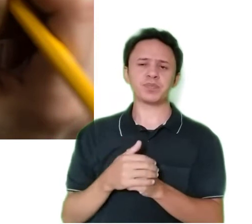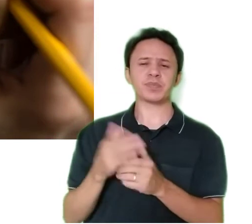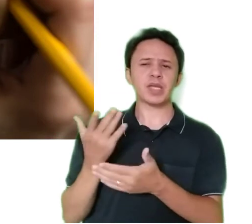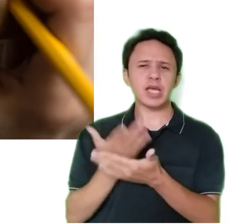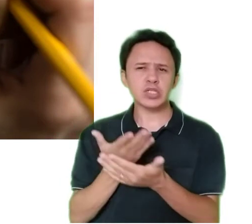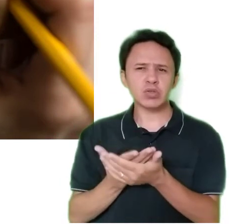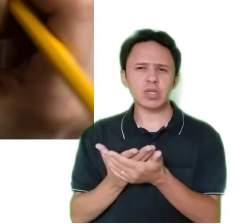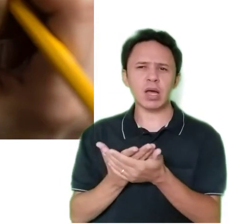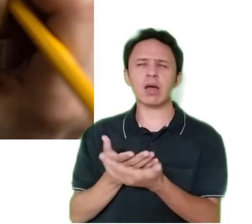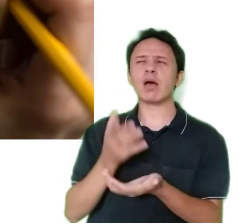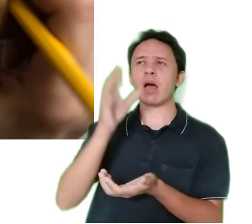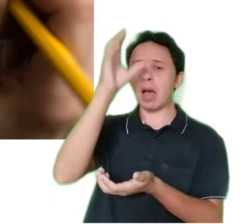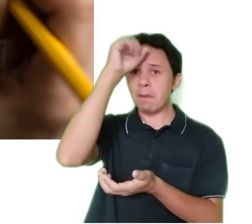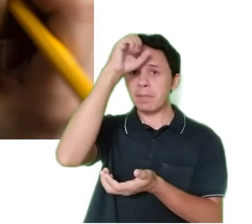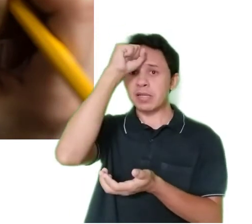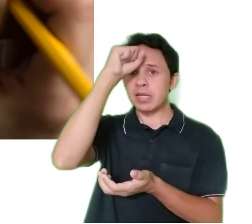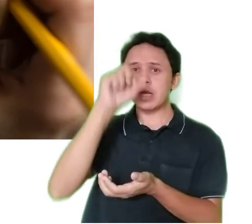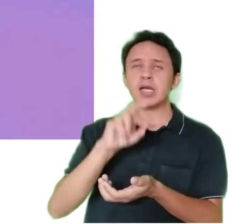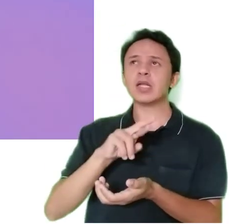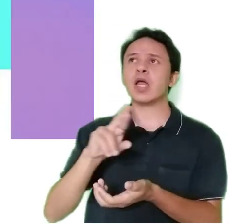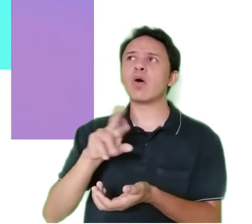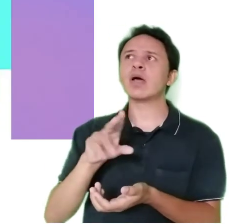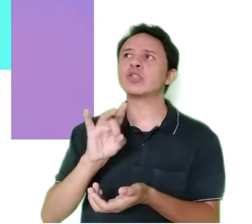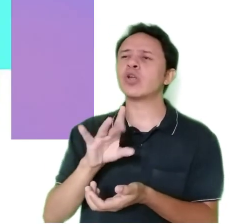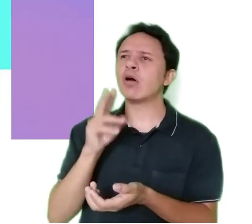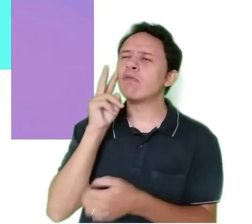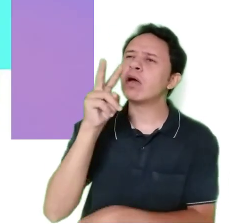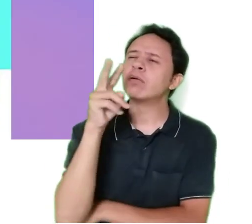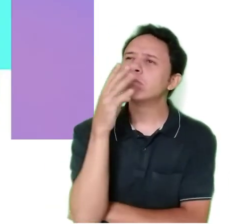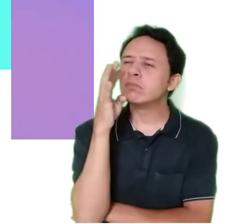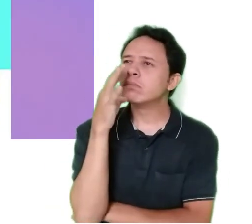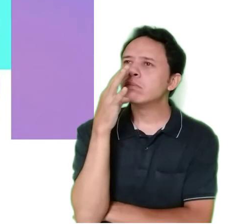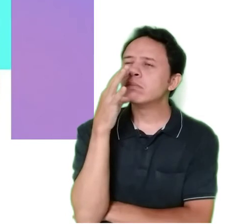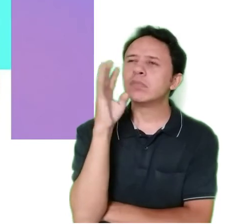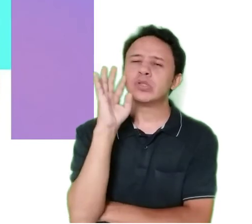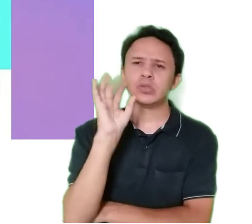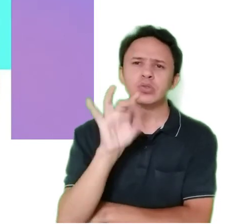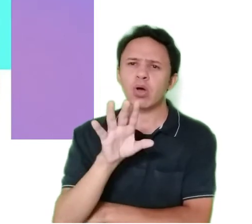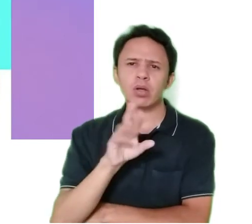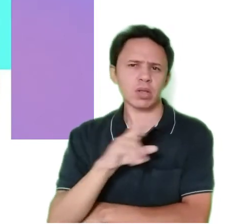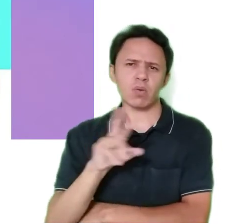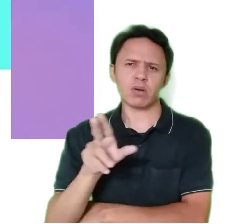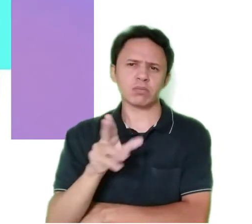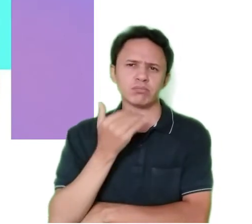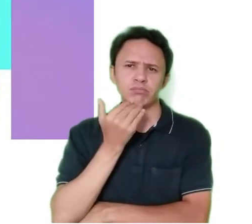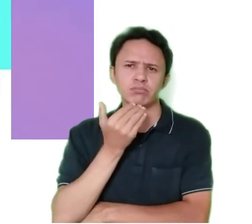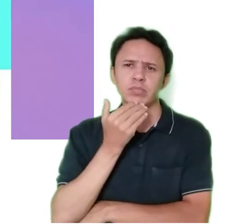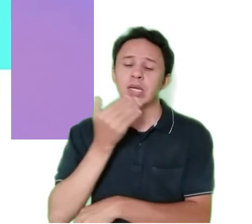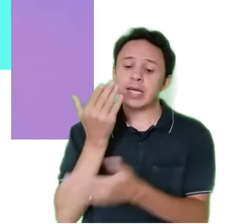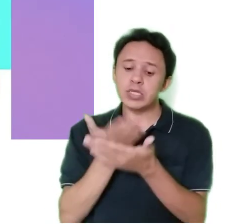e aprender não resume-se a ficar ouvindo o professor. O exercício de